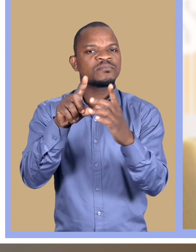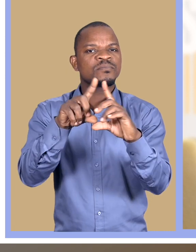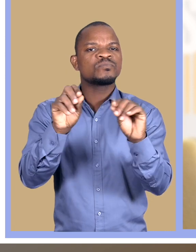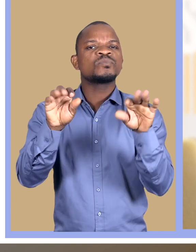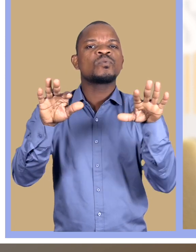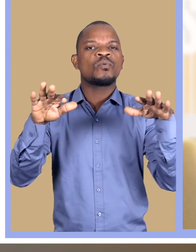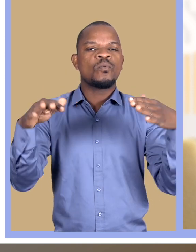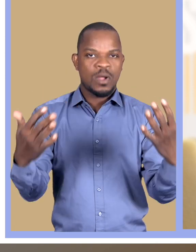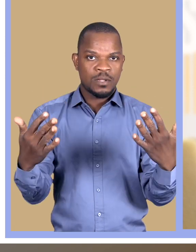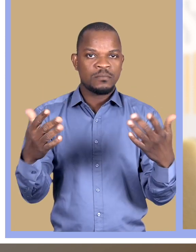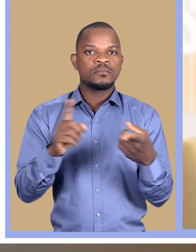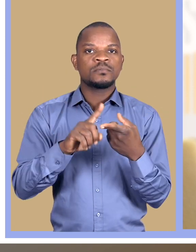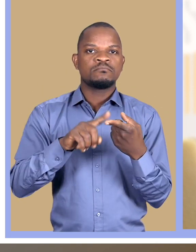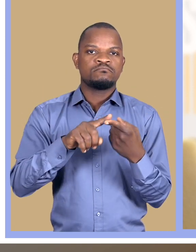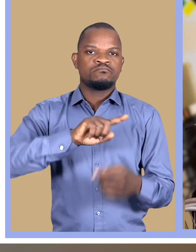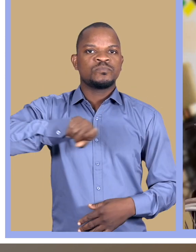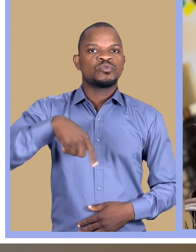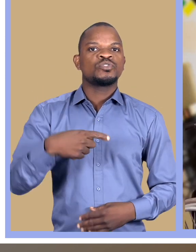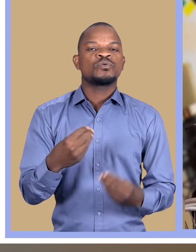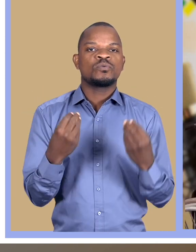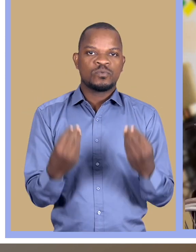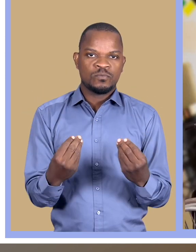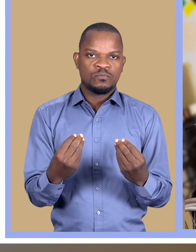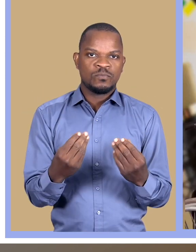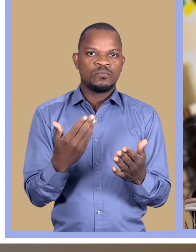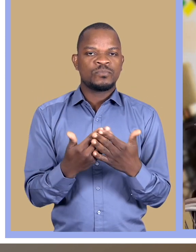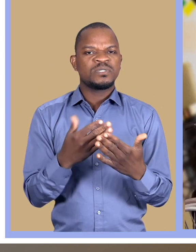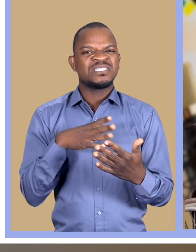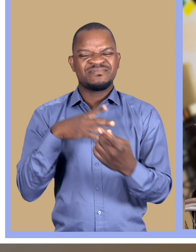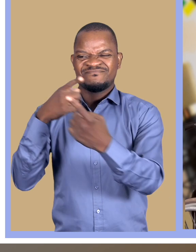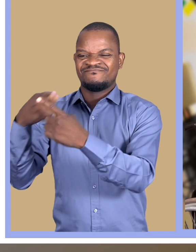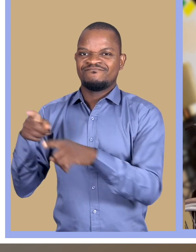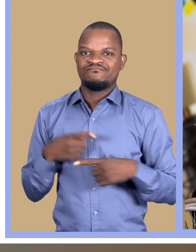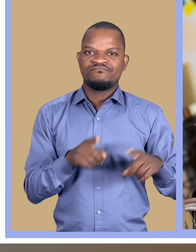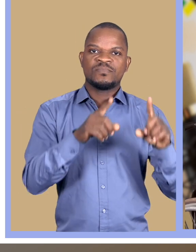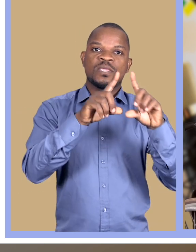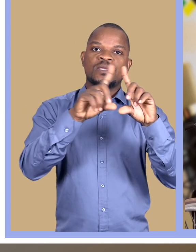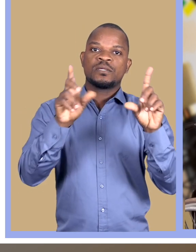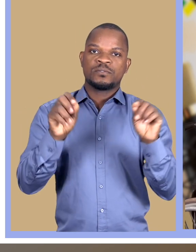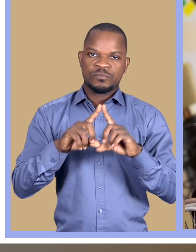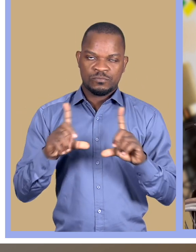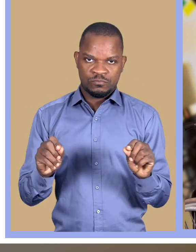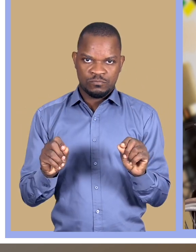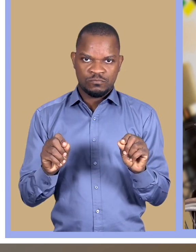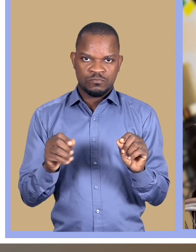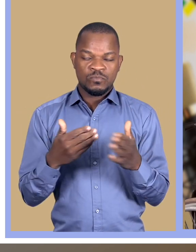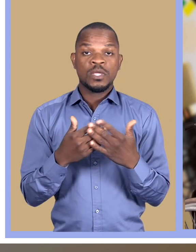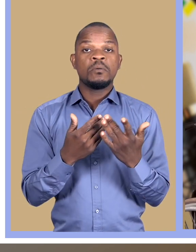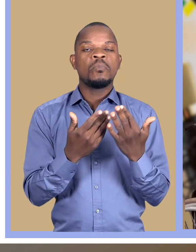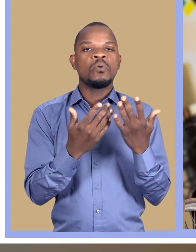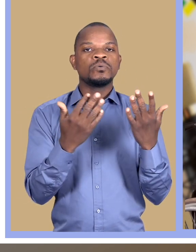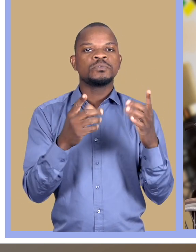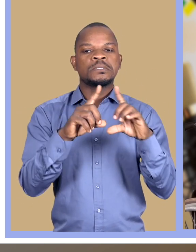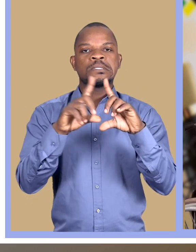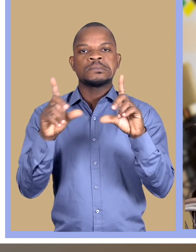é que nós estamos em termos de saúde ambiental? Há todo um caminho por fazer, essa é a resposta. Há muitas coisas que precisam